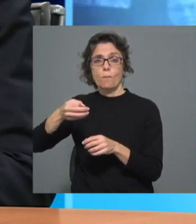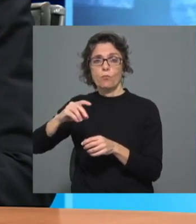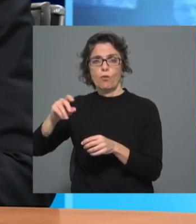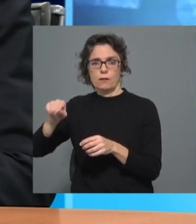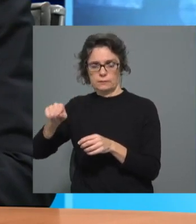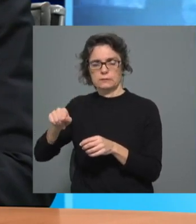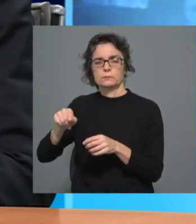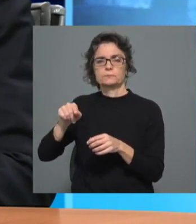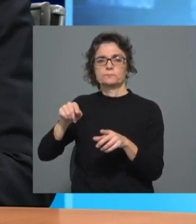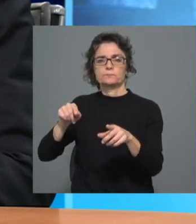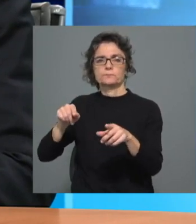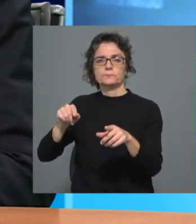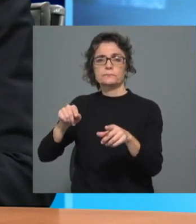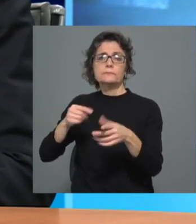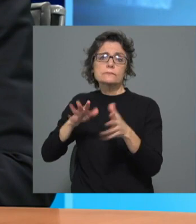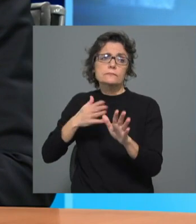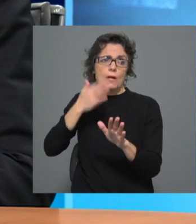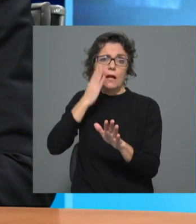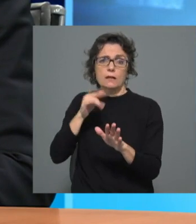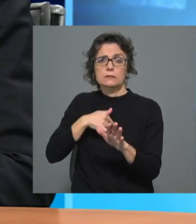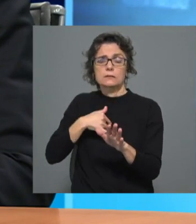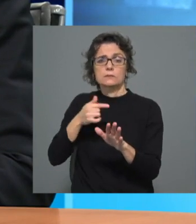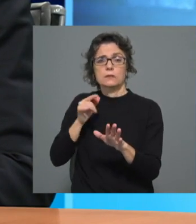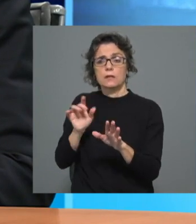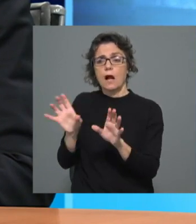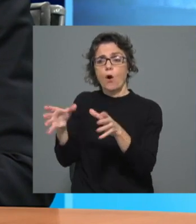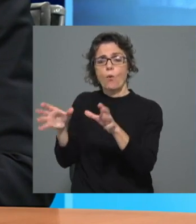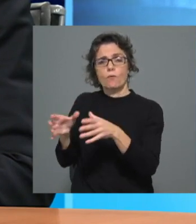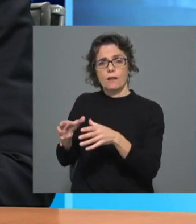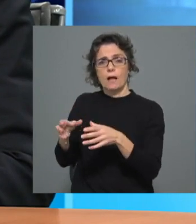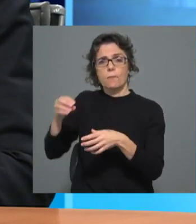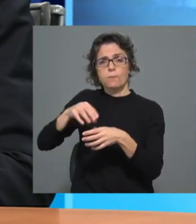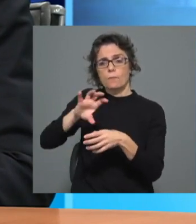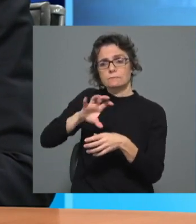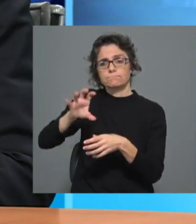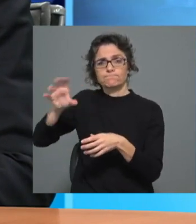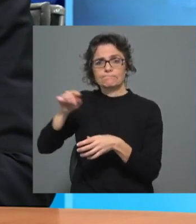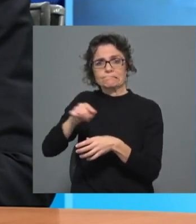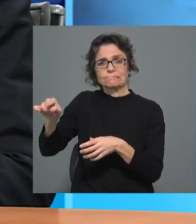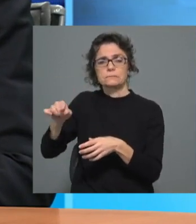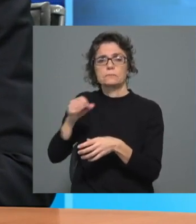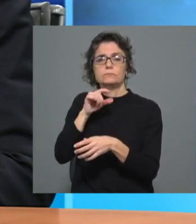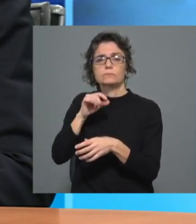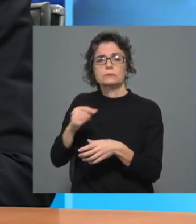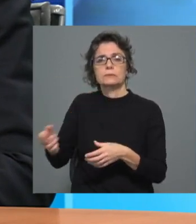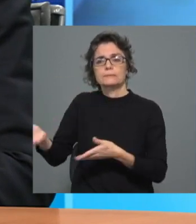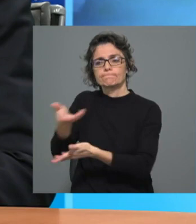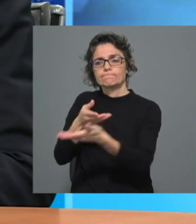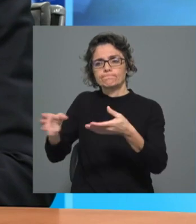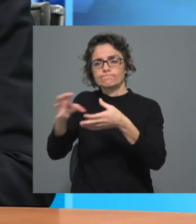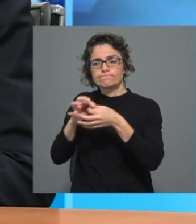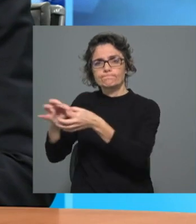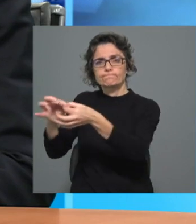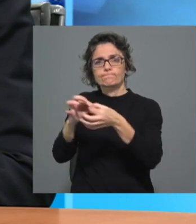Mas seria bom que as comunidades dentro dos seus respectivos países pudessem trabalhar este tema,